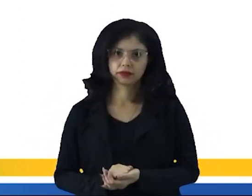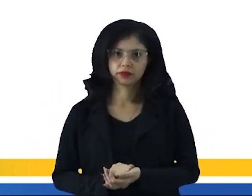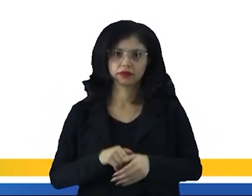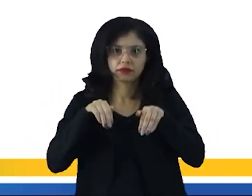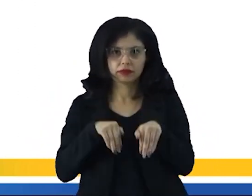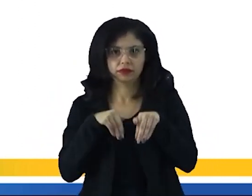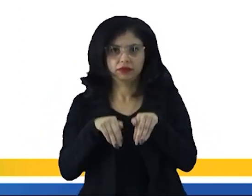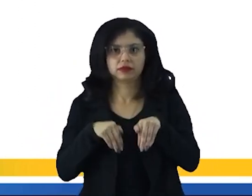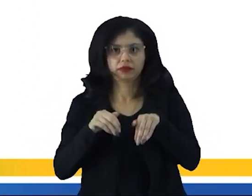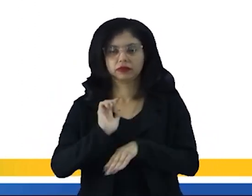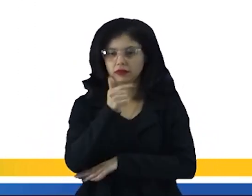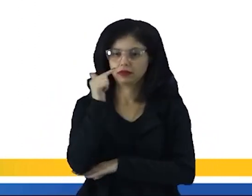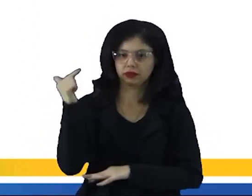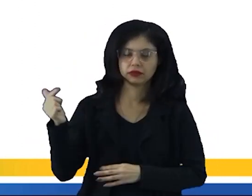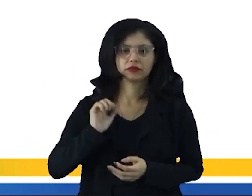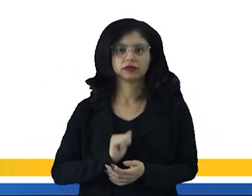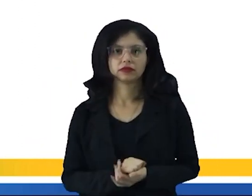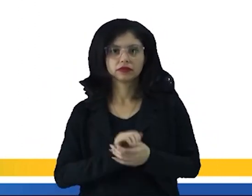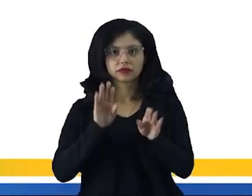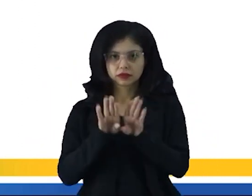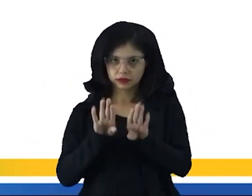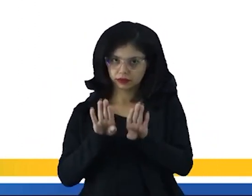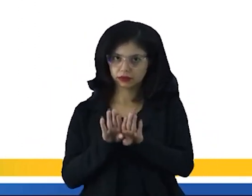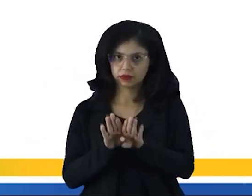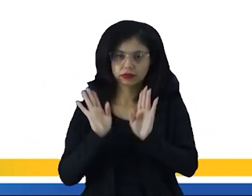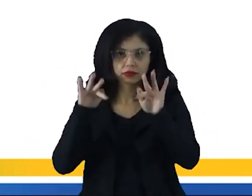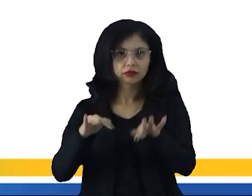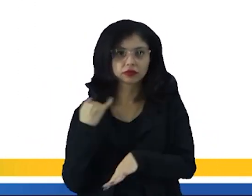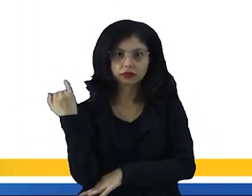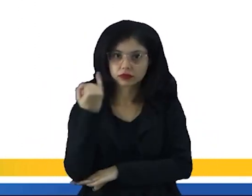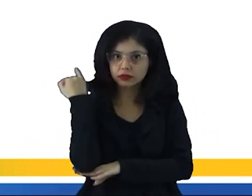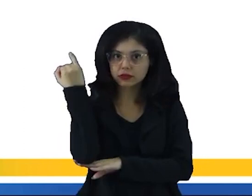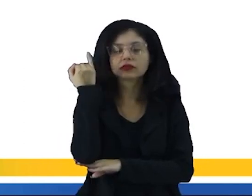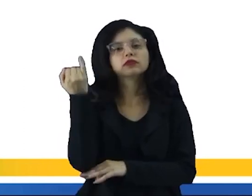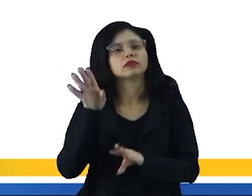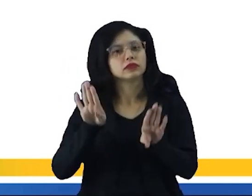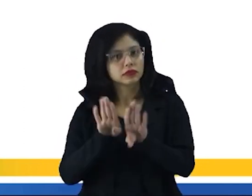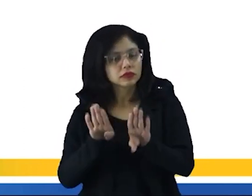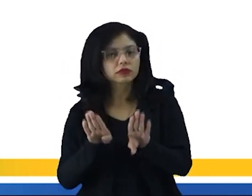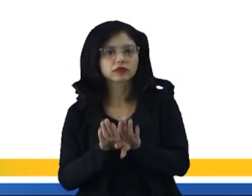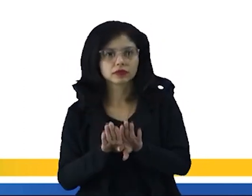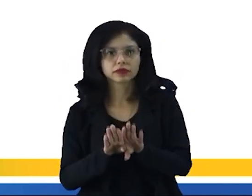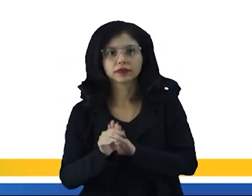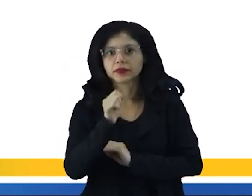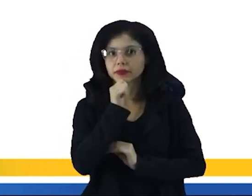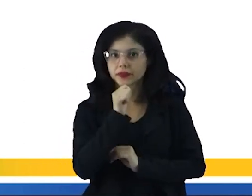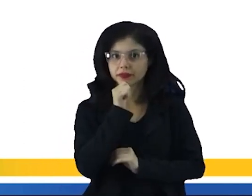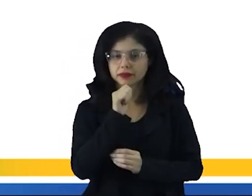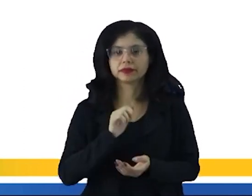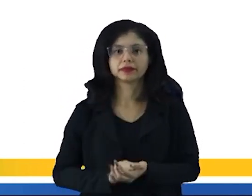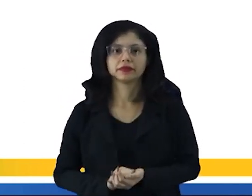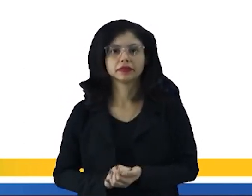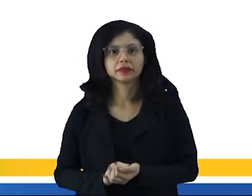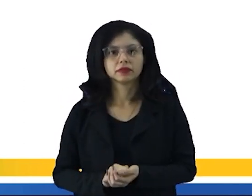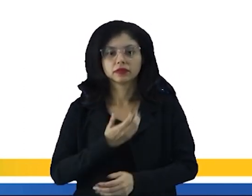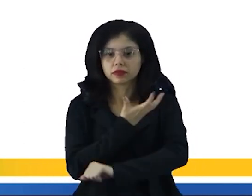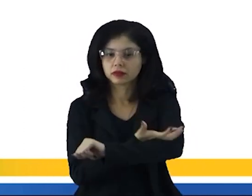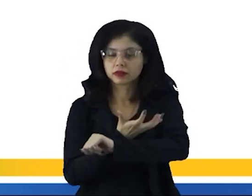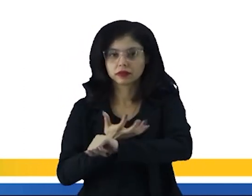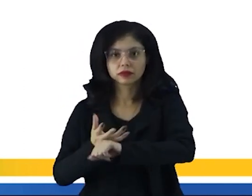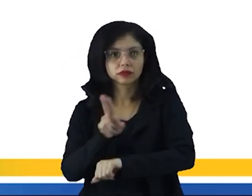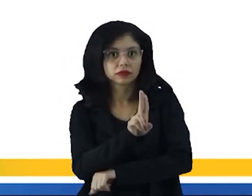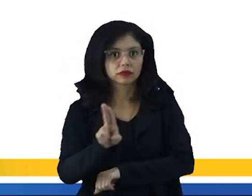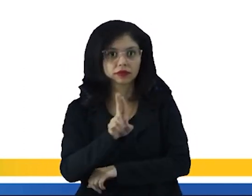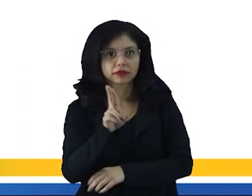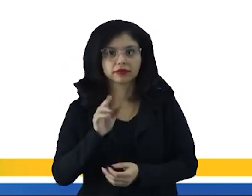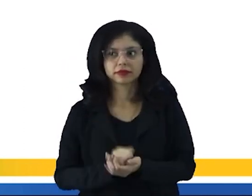Austrália, Nova Zelândia, enfim. Então, os principais aspectos dessa floresta temperada, desse bioma, sua vegetação é chamada